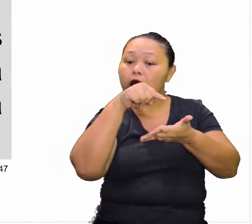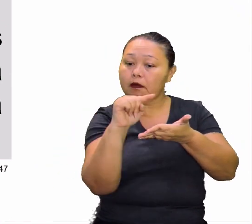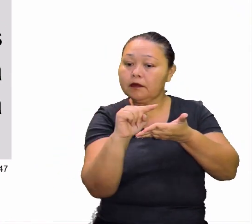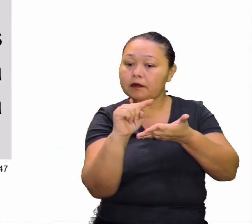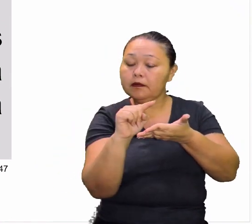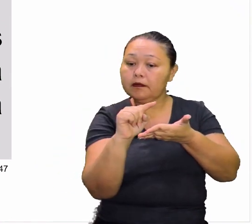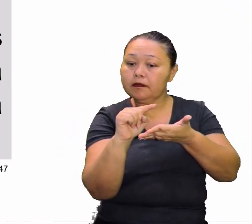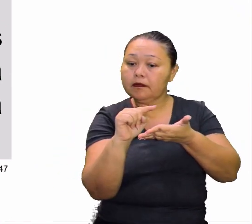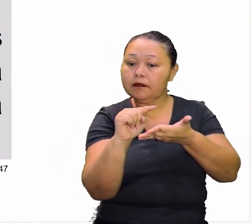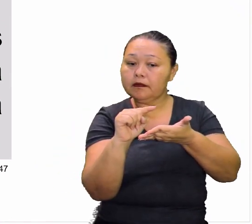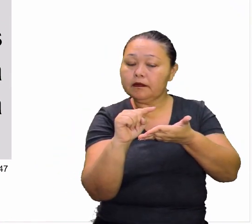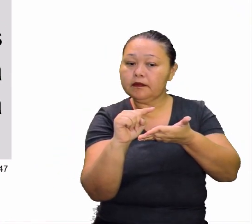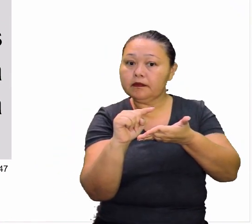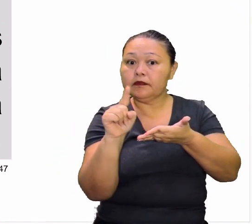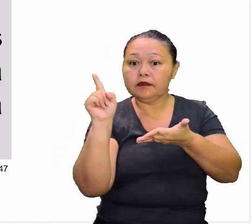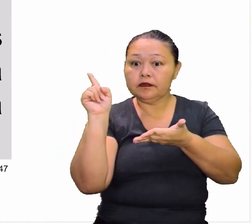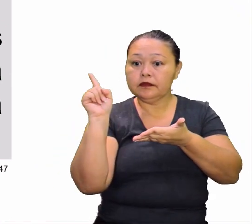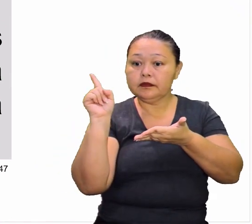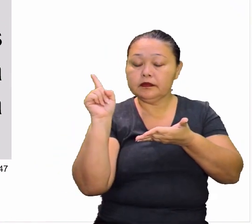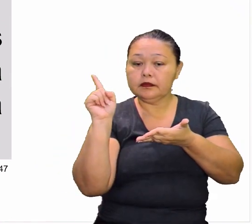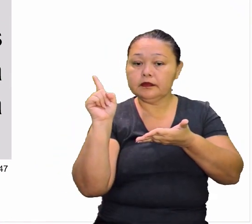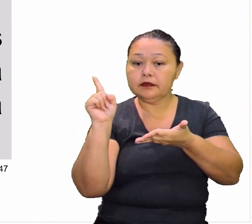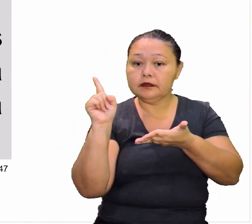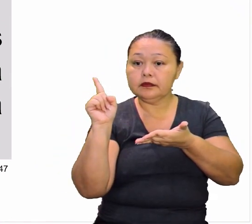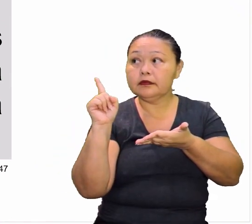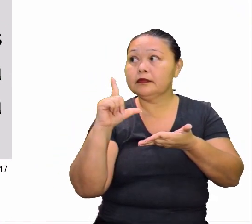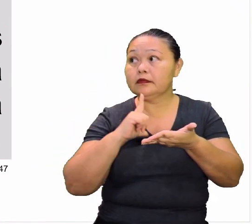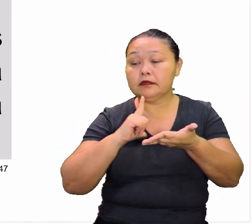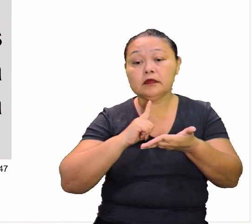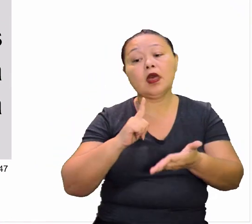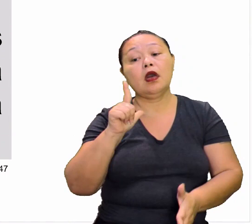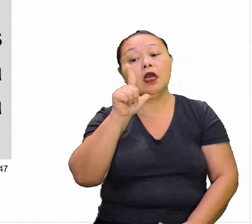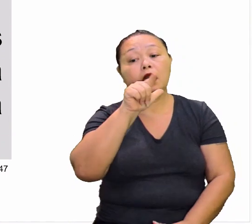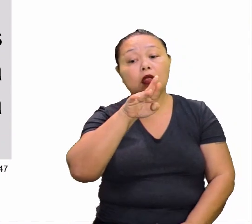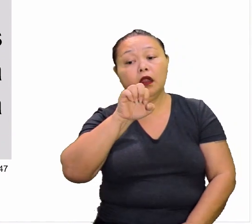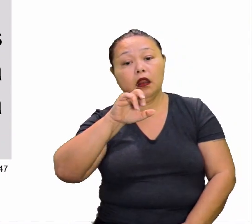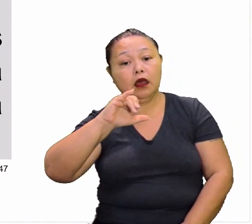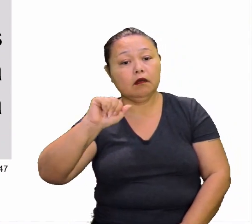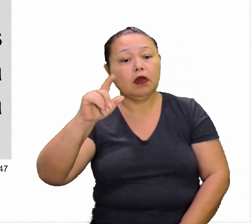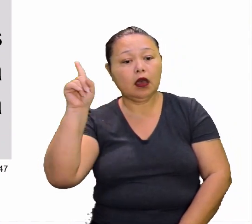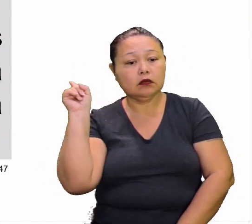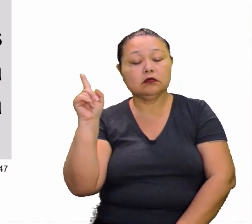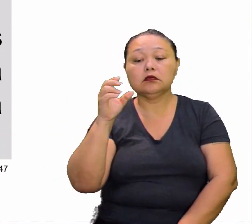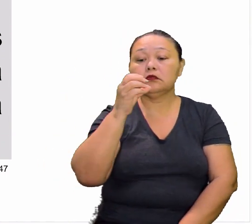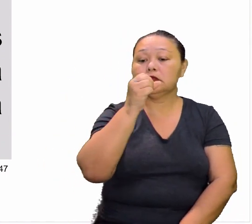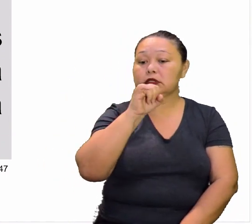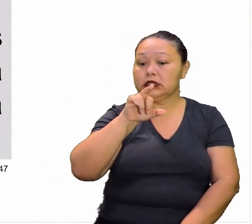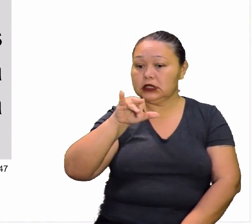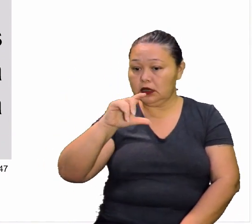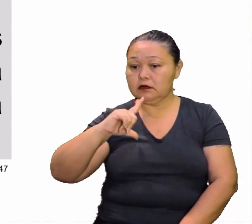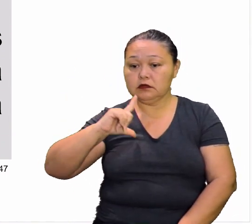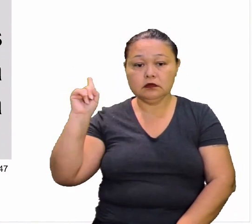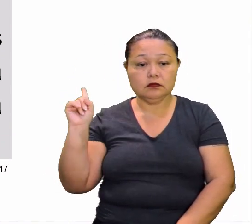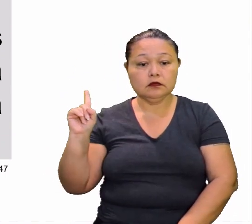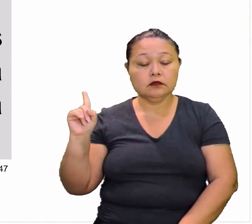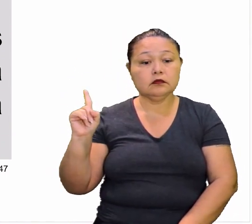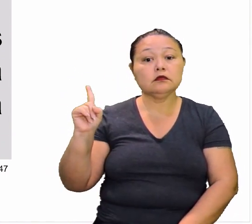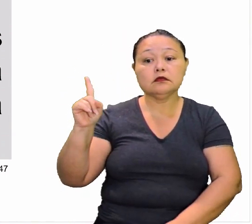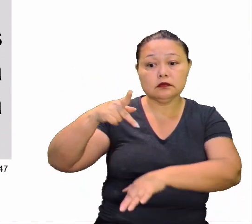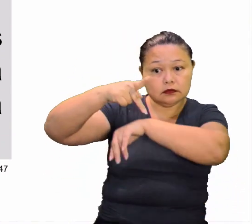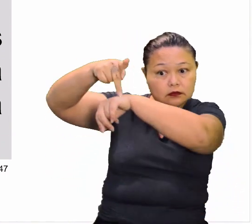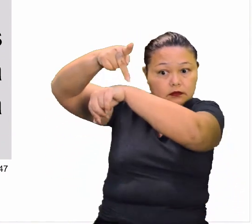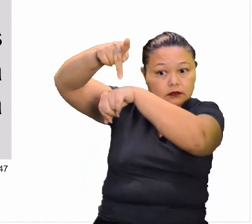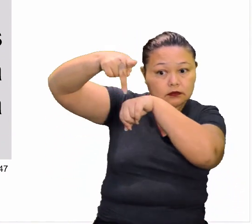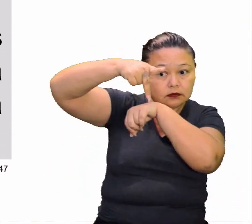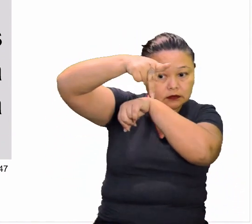Irã. Olha só, ainda tem o Líbia, a Síria está ali, né? Pois é. Esses